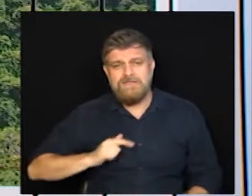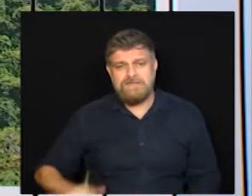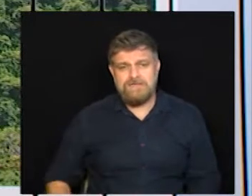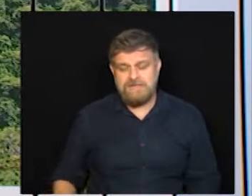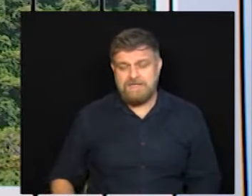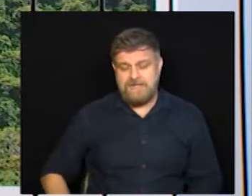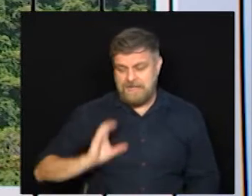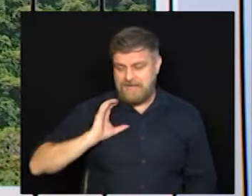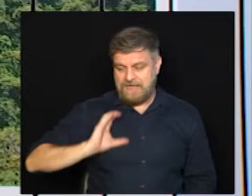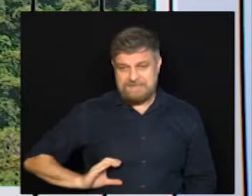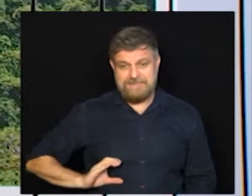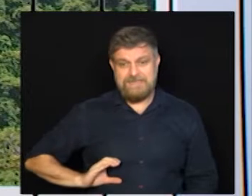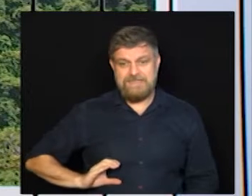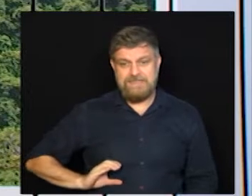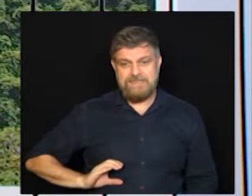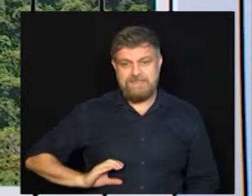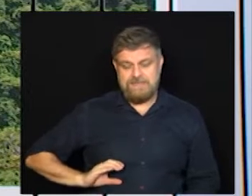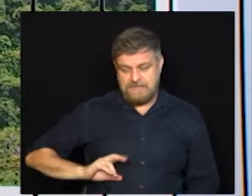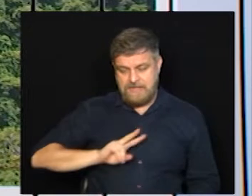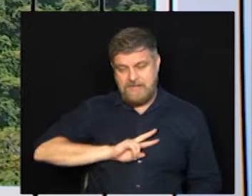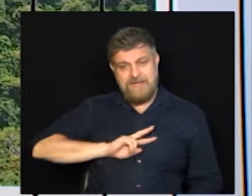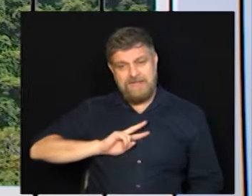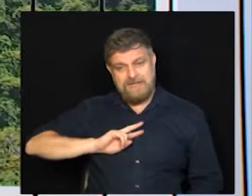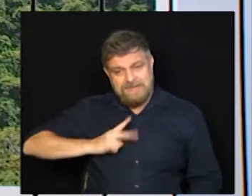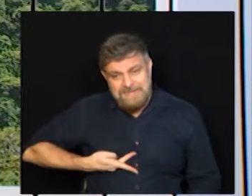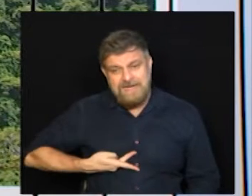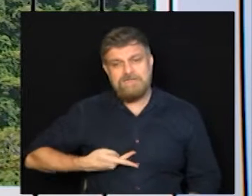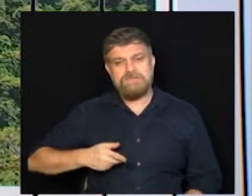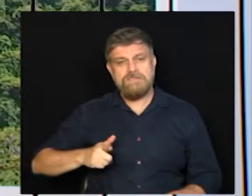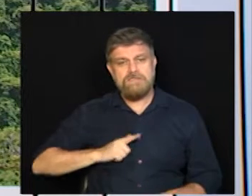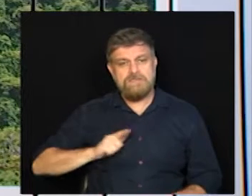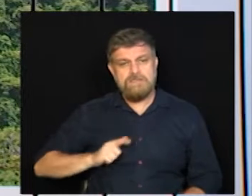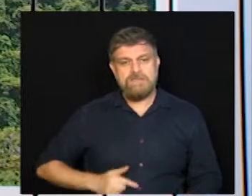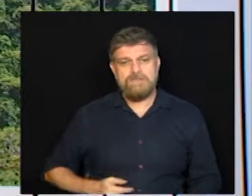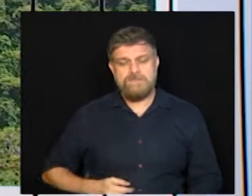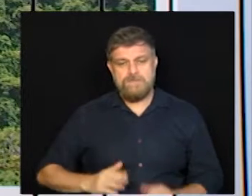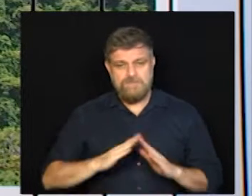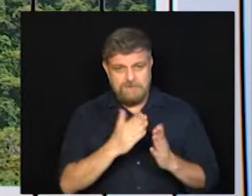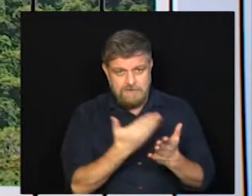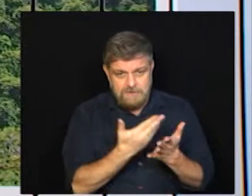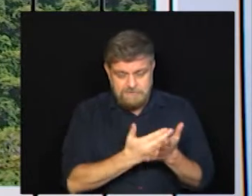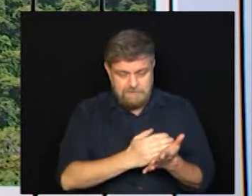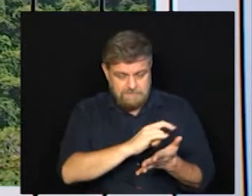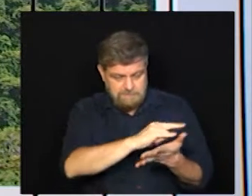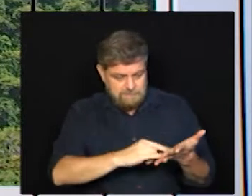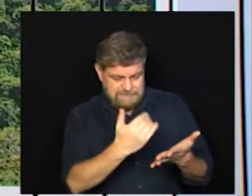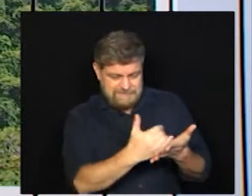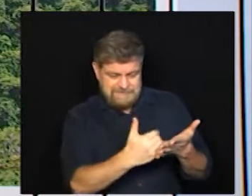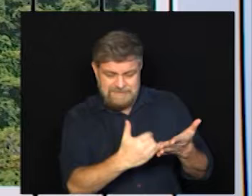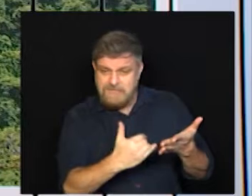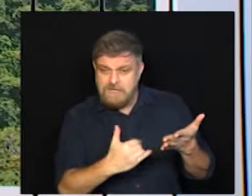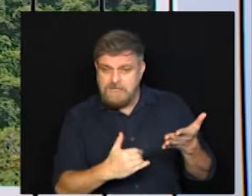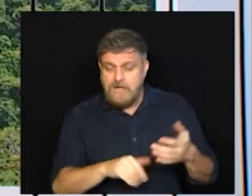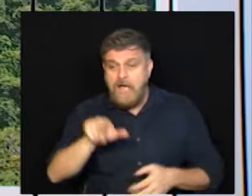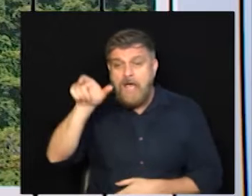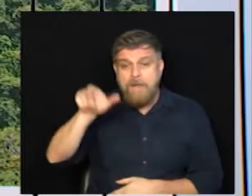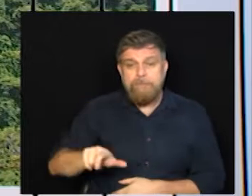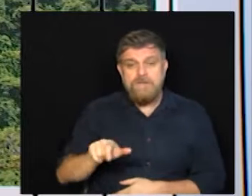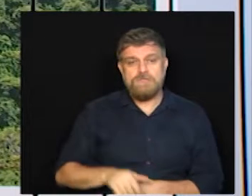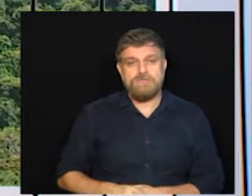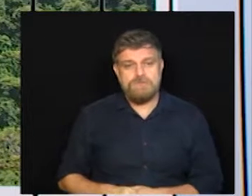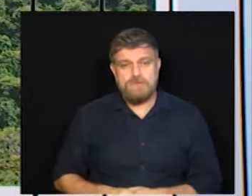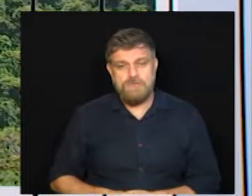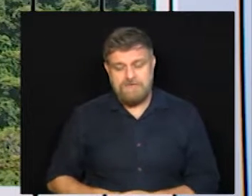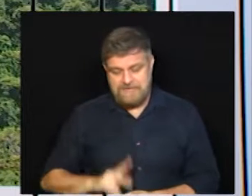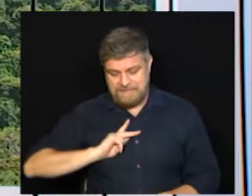que foi criado na cidade de São Paulo, que era de aumentar a escolarização e, com isso, dava a possibilidade da população